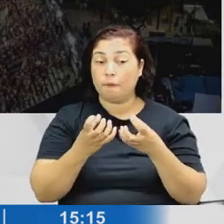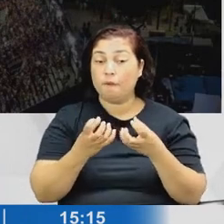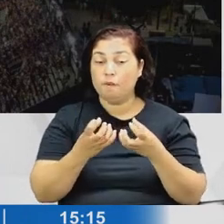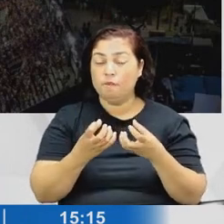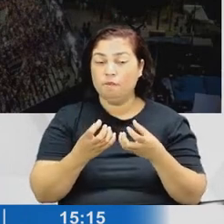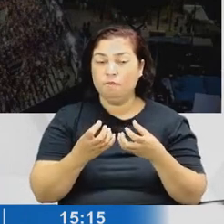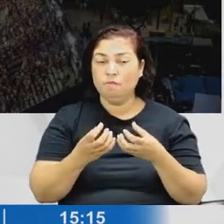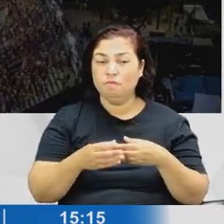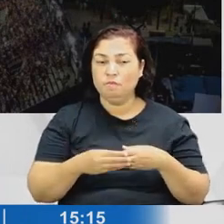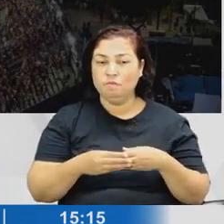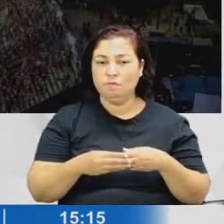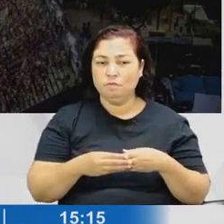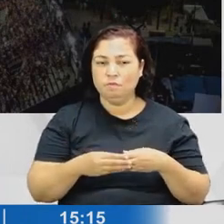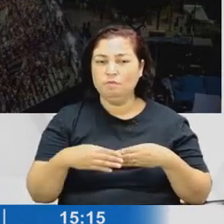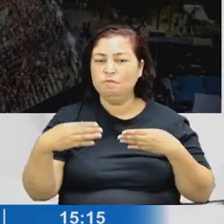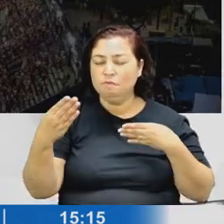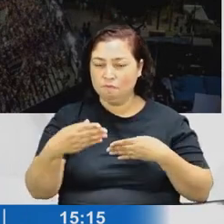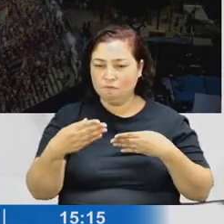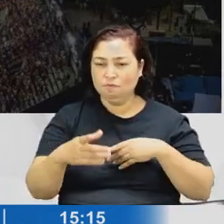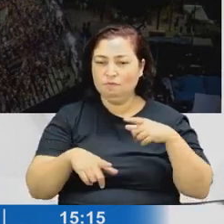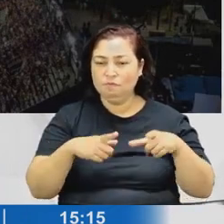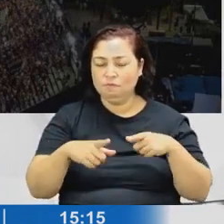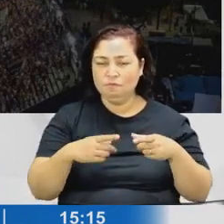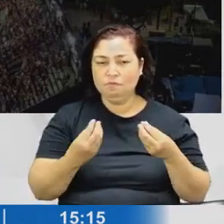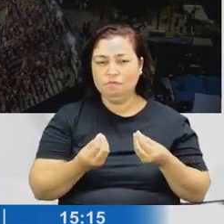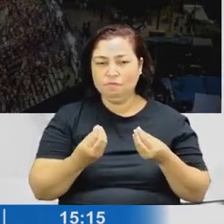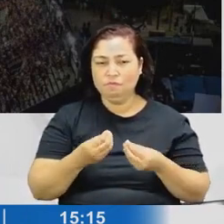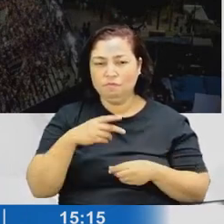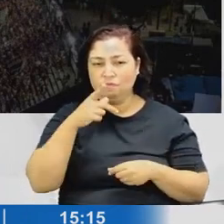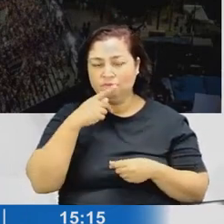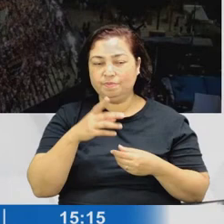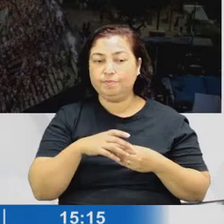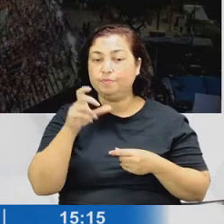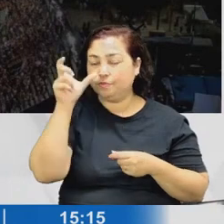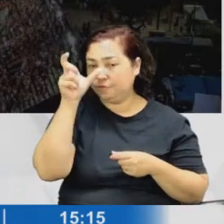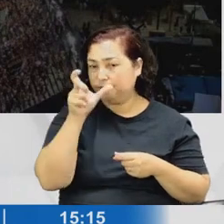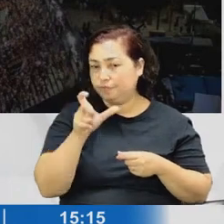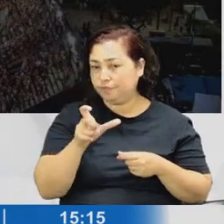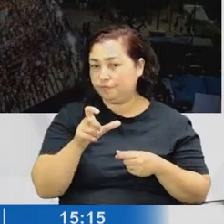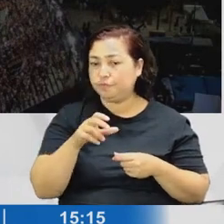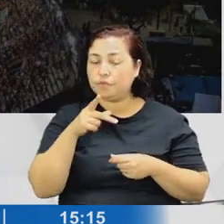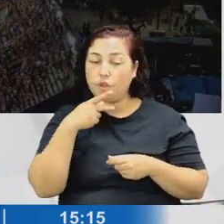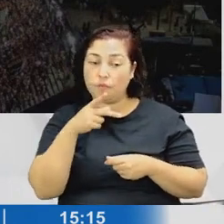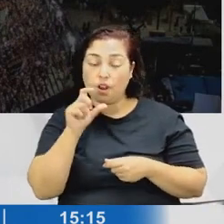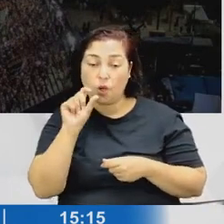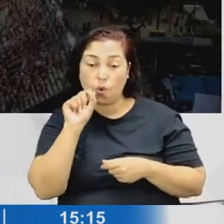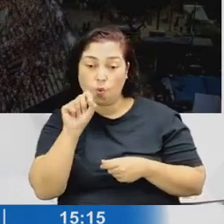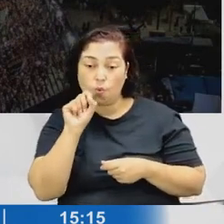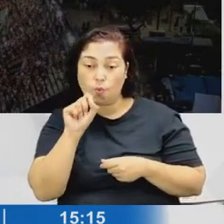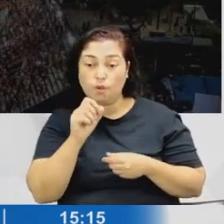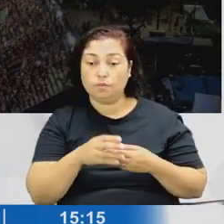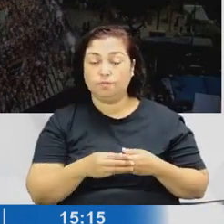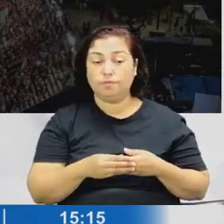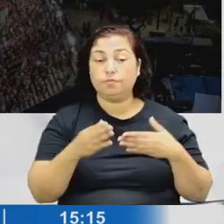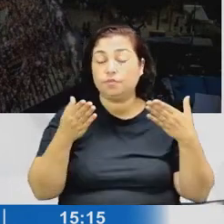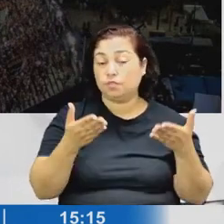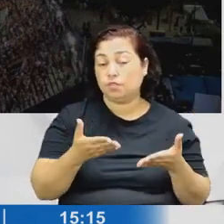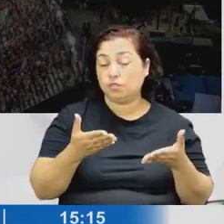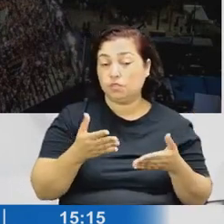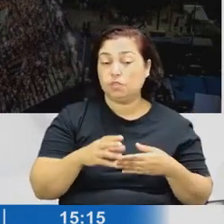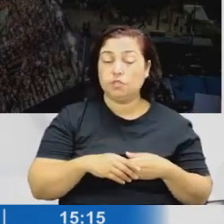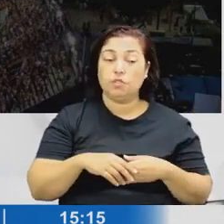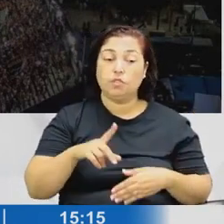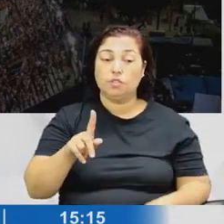por exemplo lá né ou mandatário então vamos falar sobre conservadores Tá mas vamos falar o quê sobre conservador vamos falar da parte da